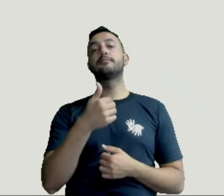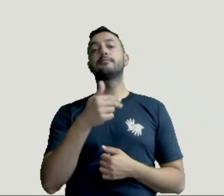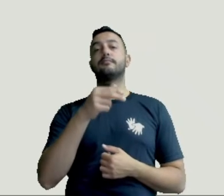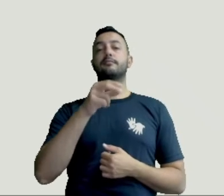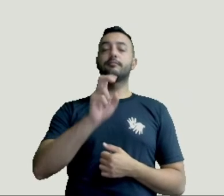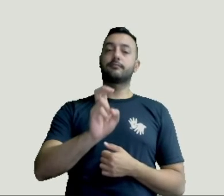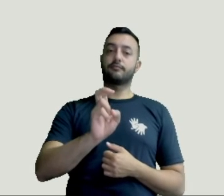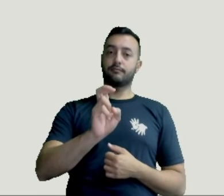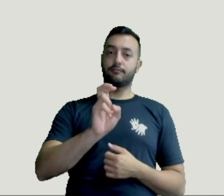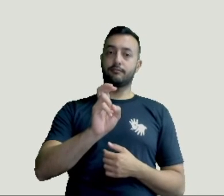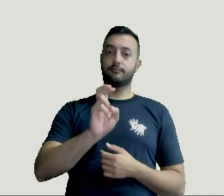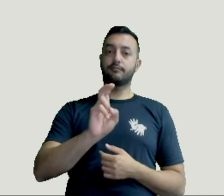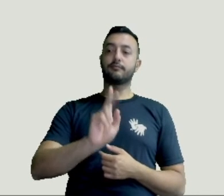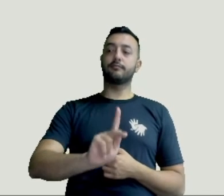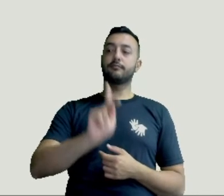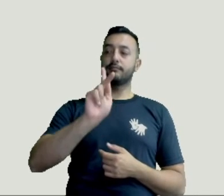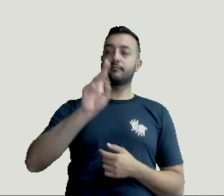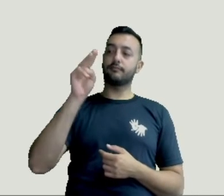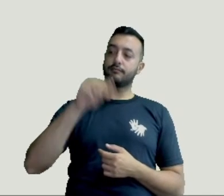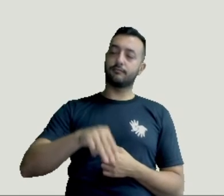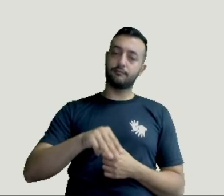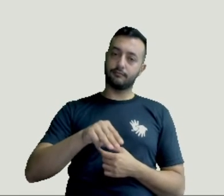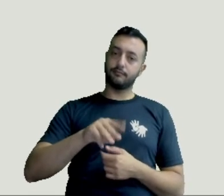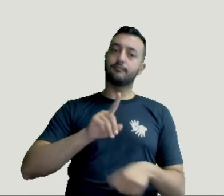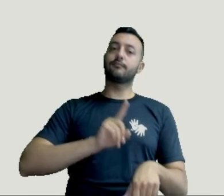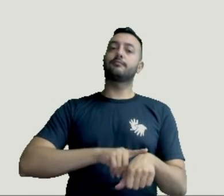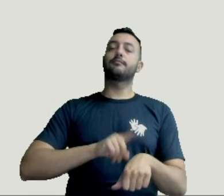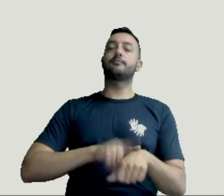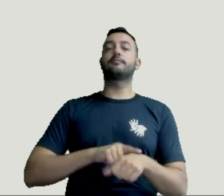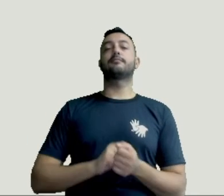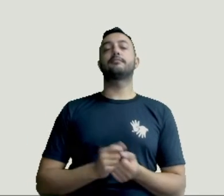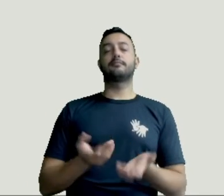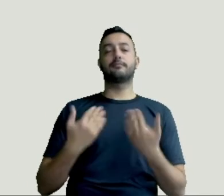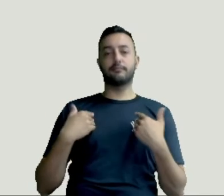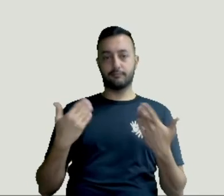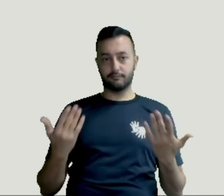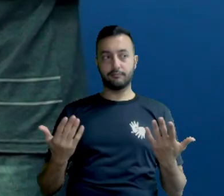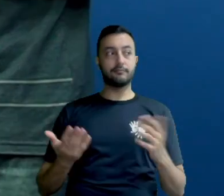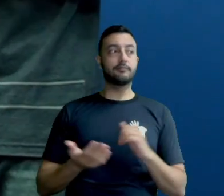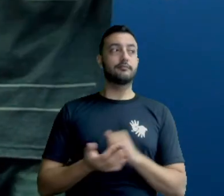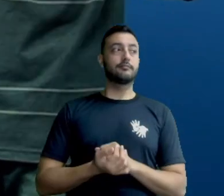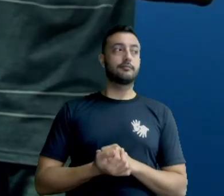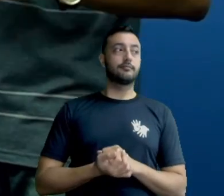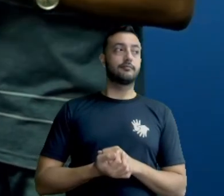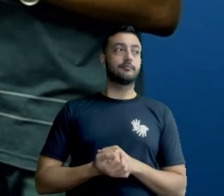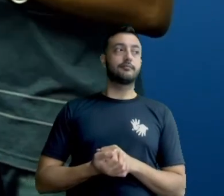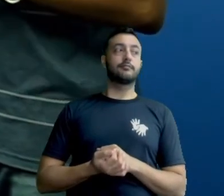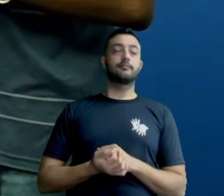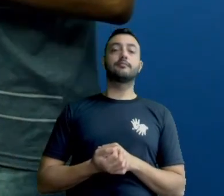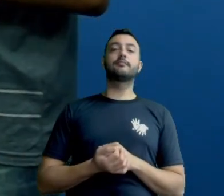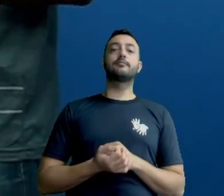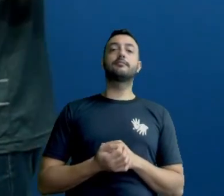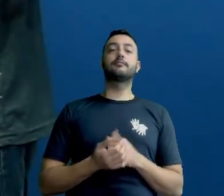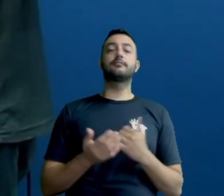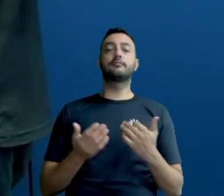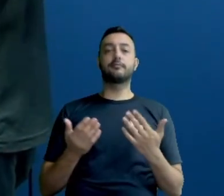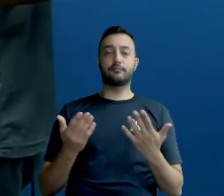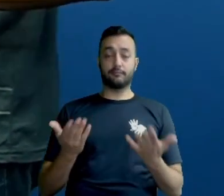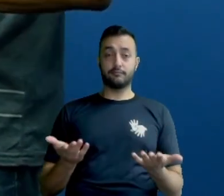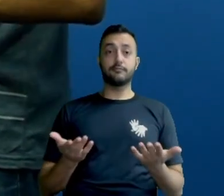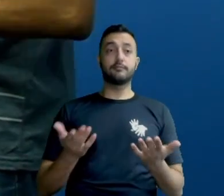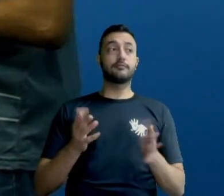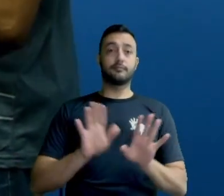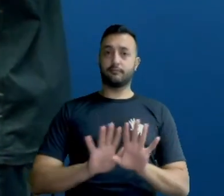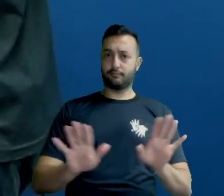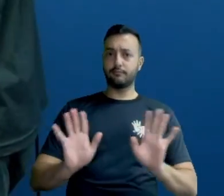15 km por hora. Volta aqui para mim rapidinho aí. Olha, deixa